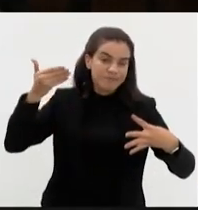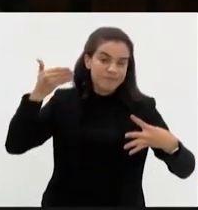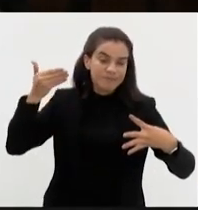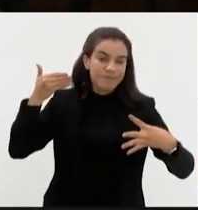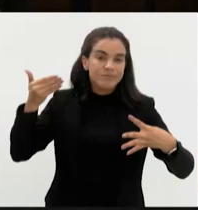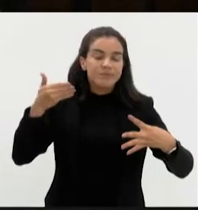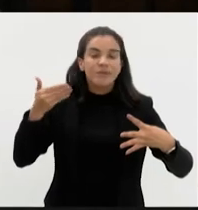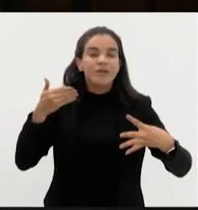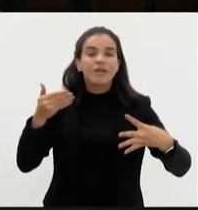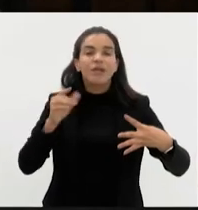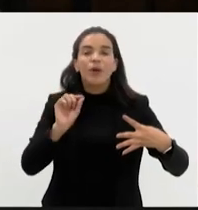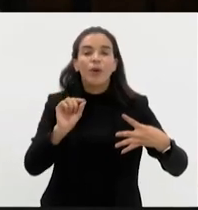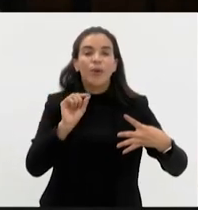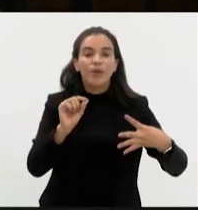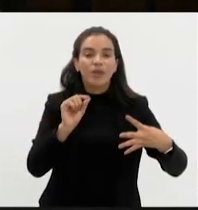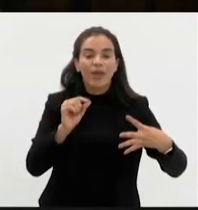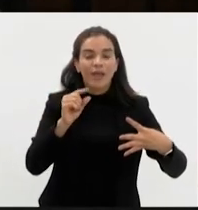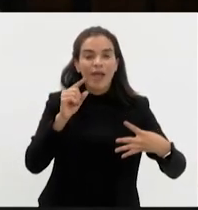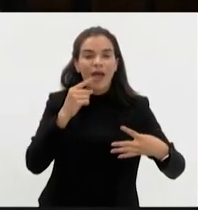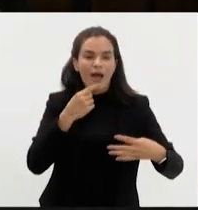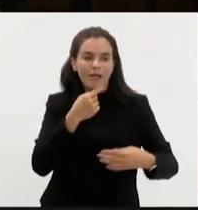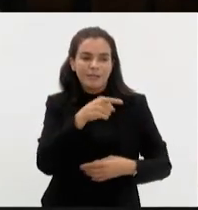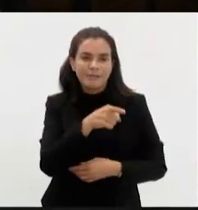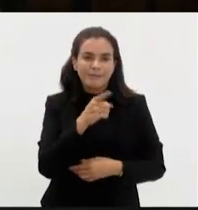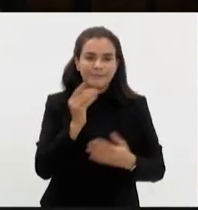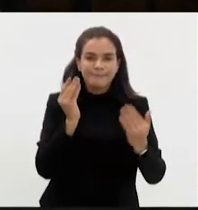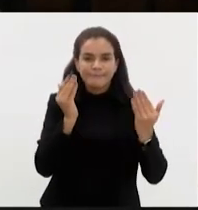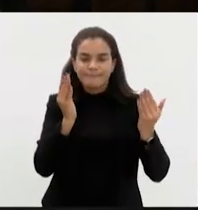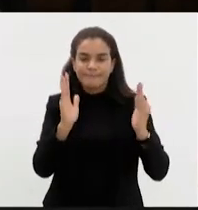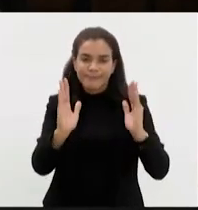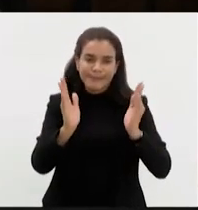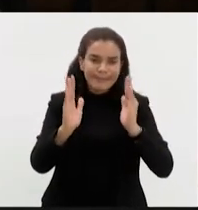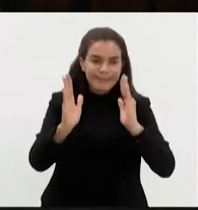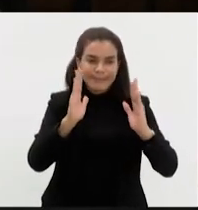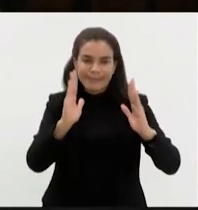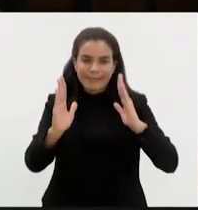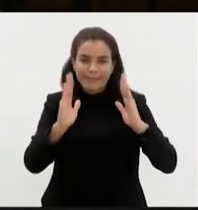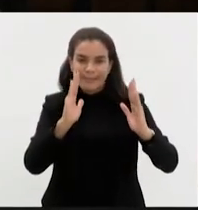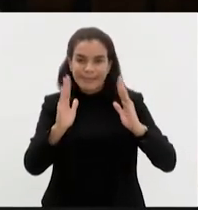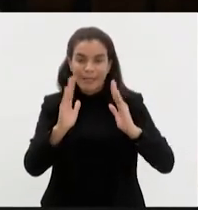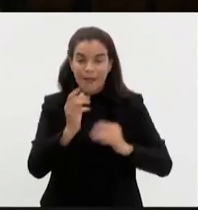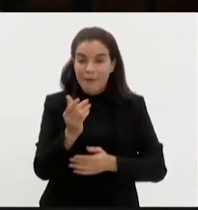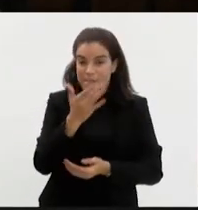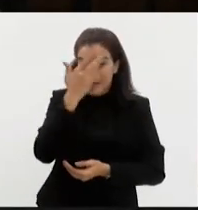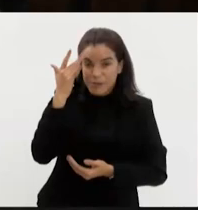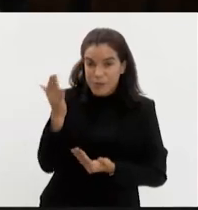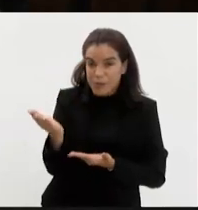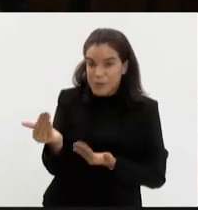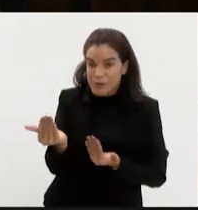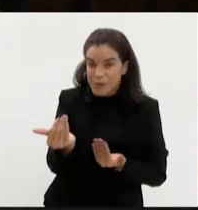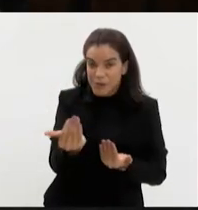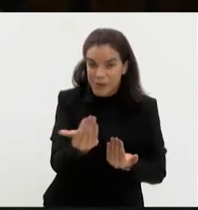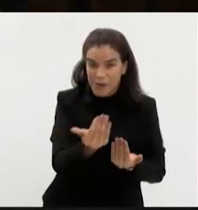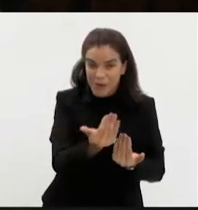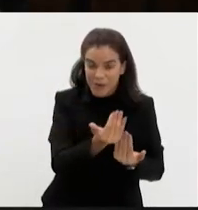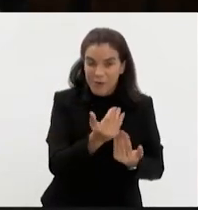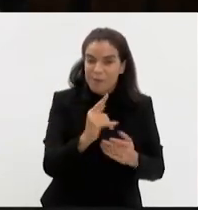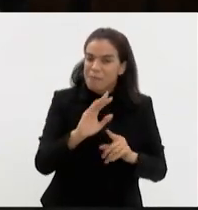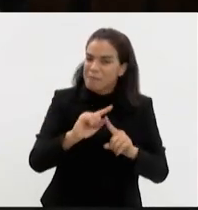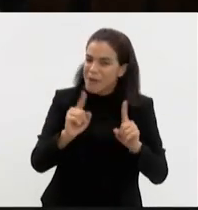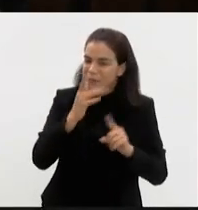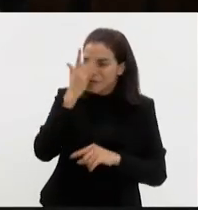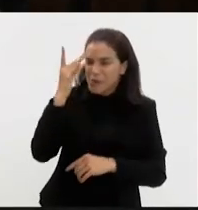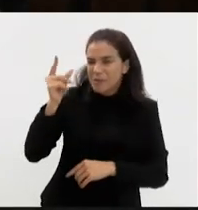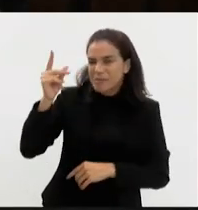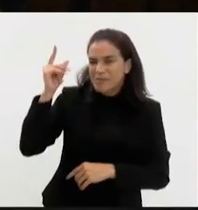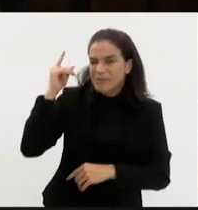pulverização das expectativas né Eh aqui tem muitas pessoas jovens mas aqueles que são mais antigos como eu